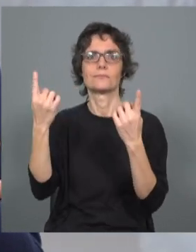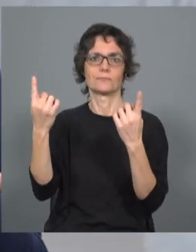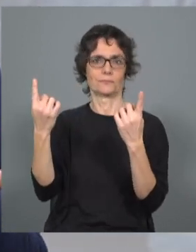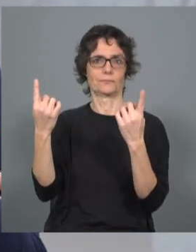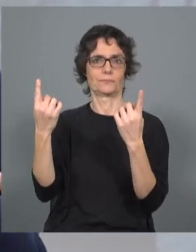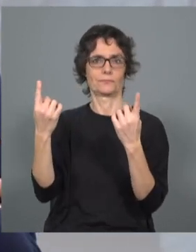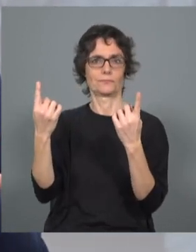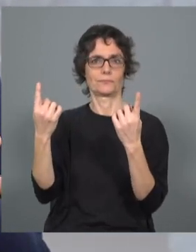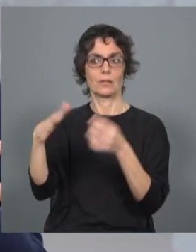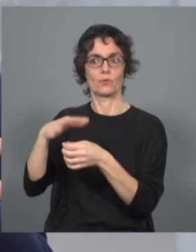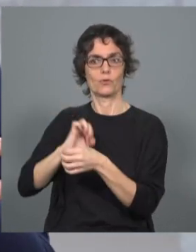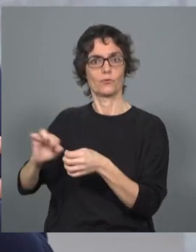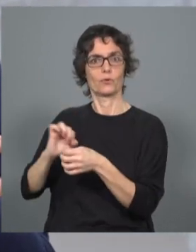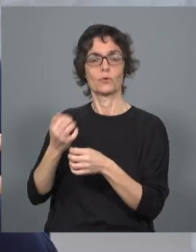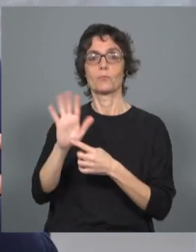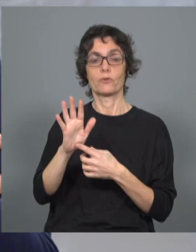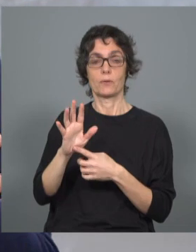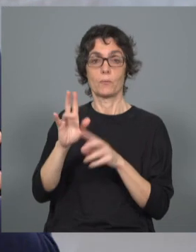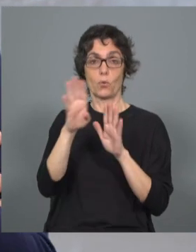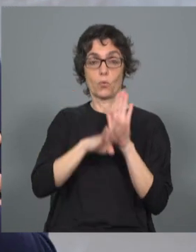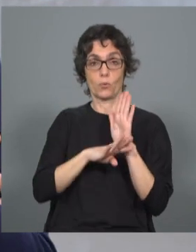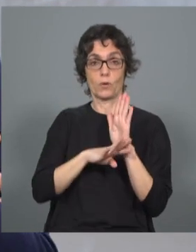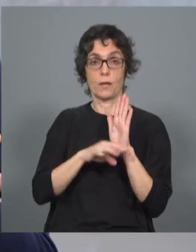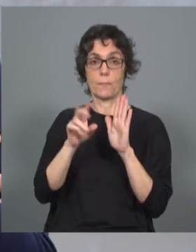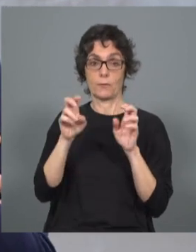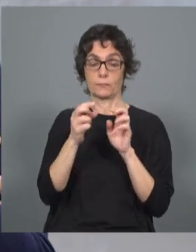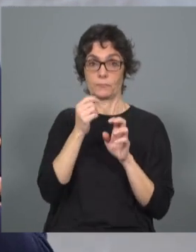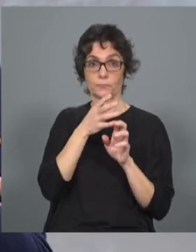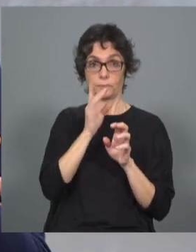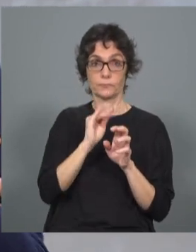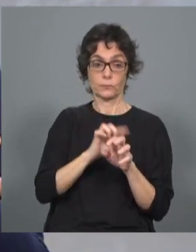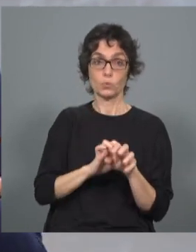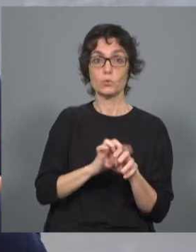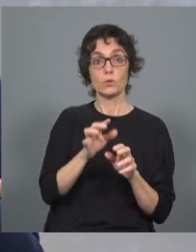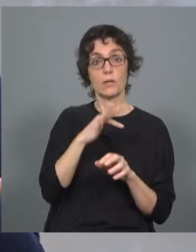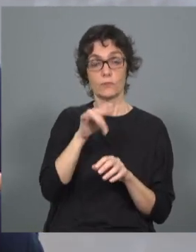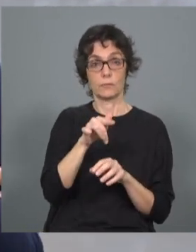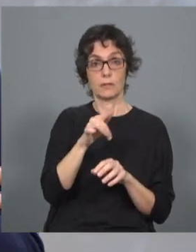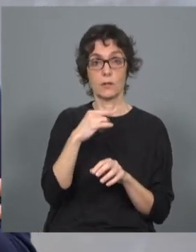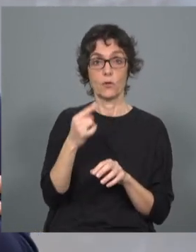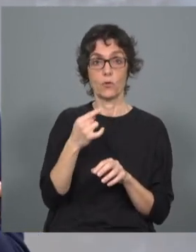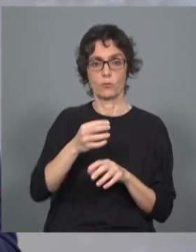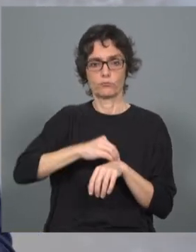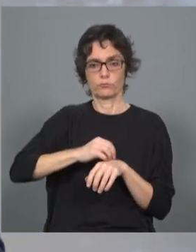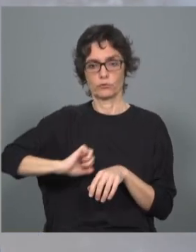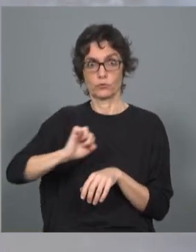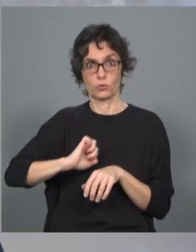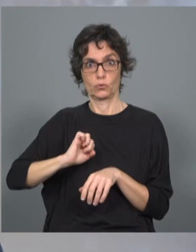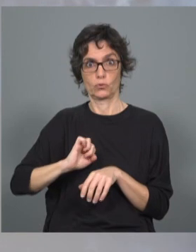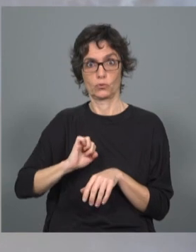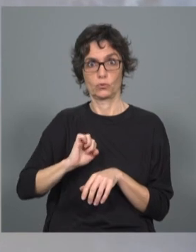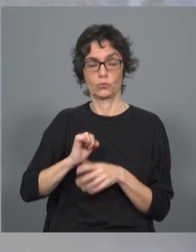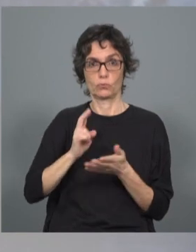portanto, apesar de, por exemplo, no Relógio da Família nós não darmos nenhum testemunho concreto sobre a nossa situação, o facto é que quando nos apresentamos